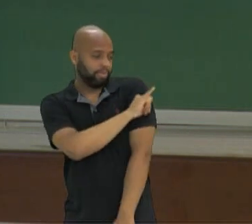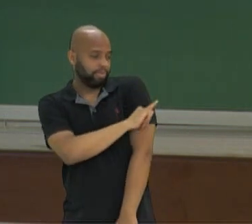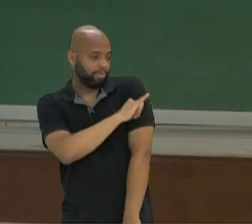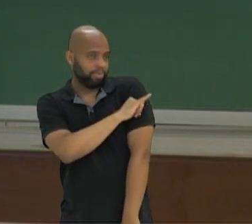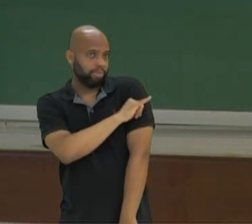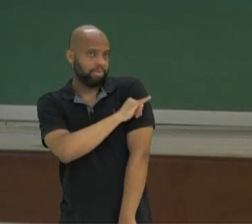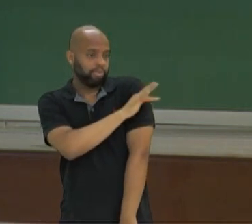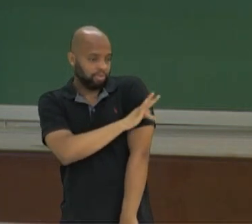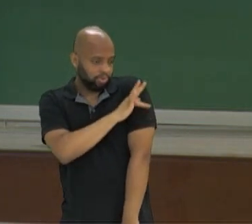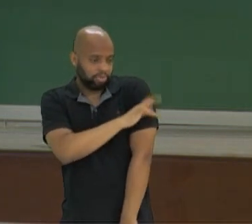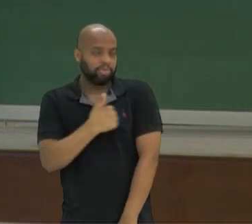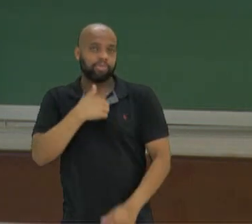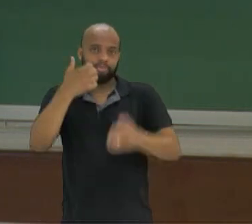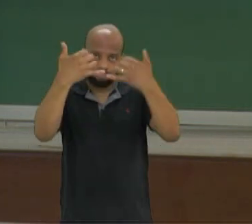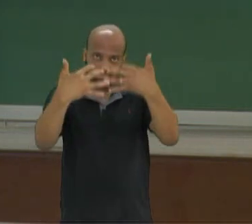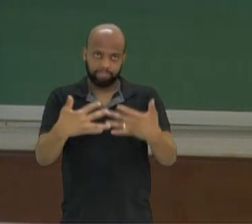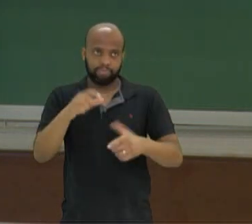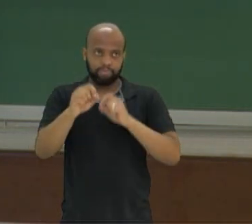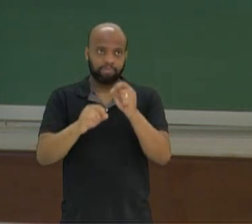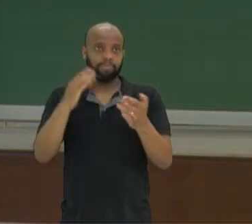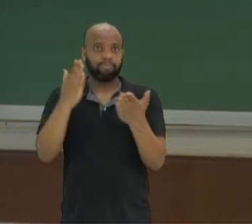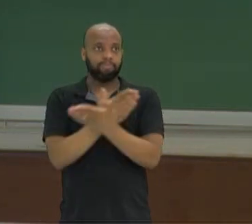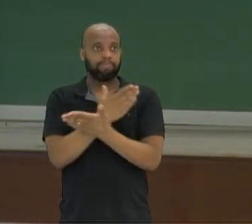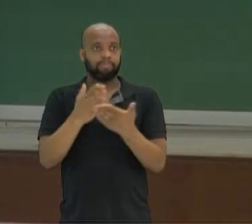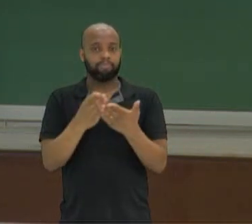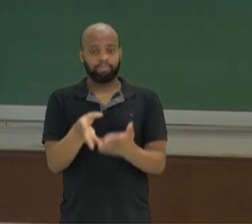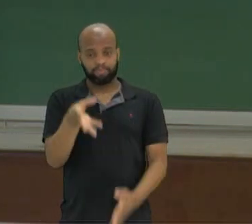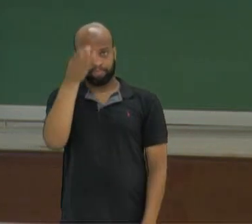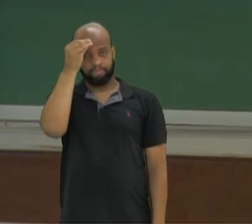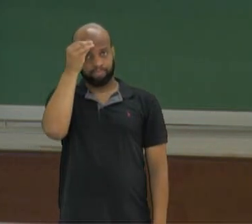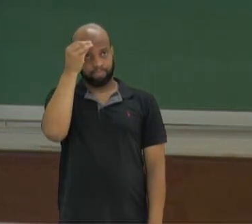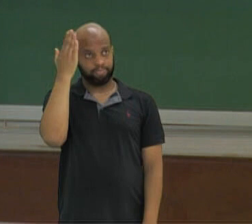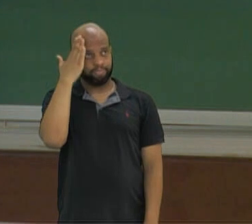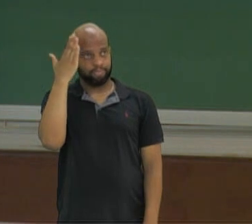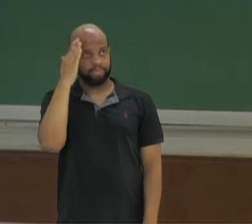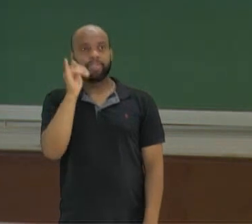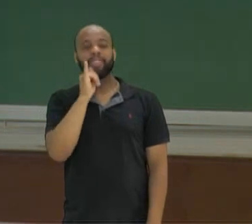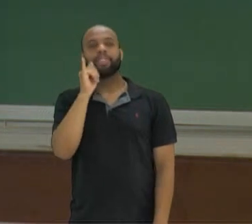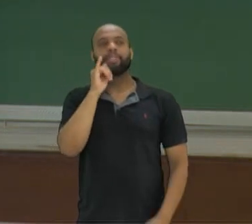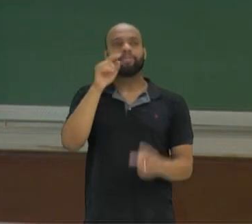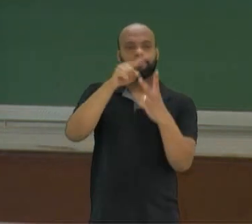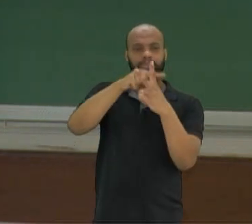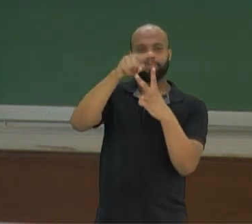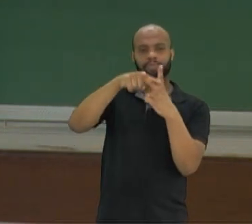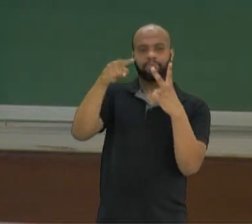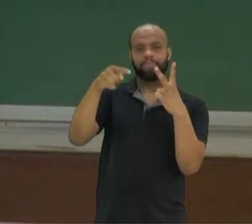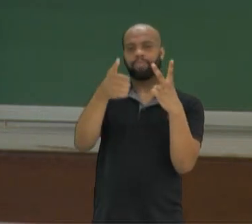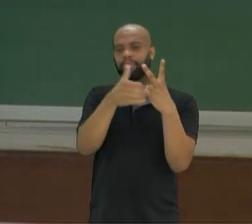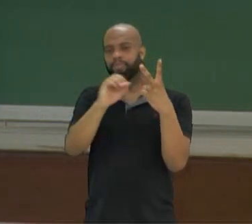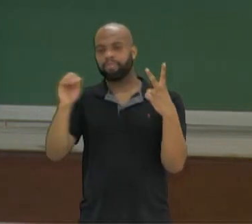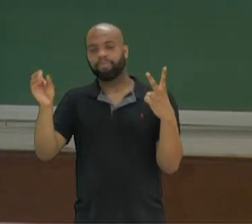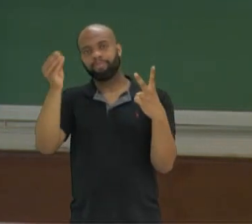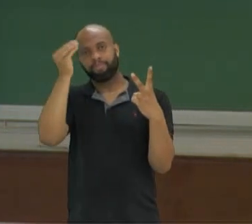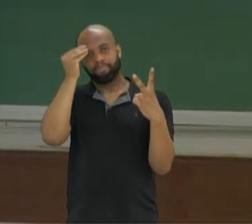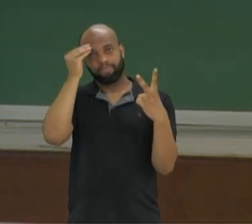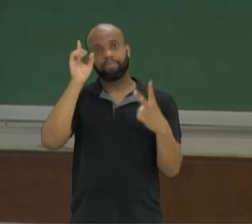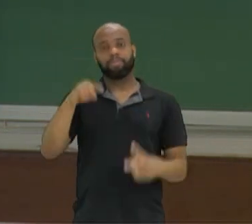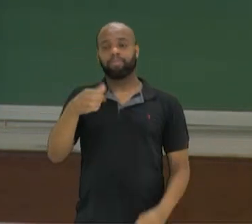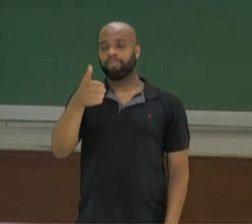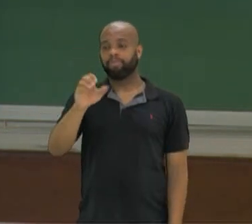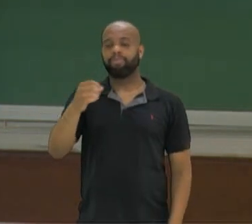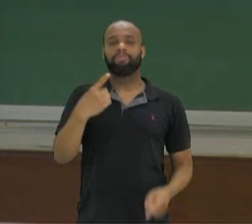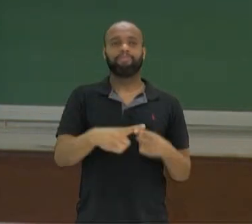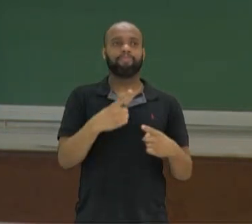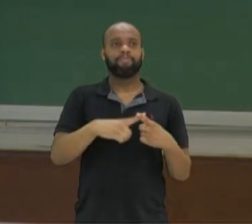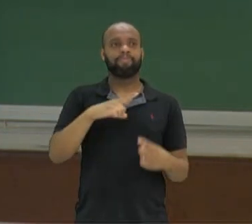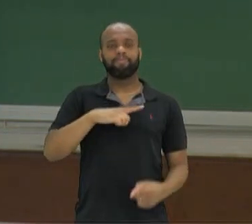guardem algumas grandezas. Por exemplo, qual é a raiz quadrada de 100? Guarda 10. Por quê? Tem